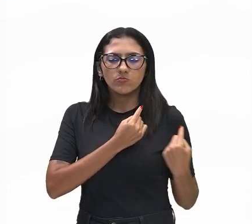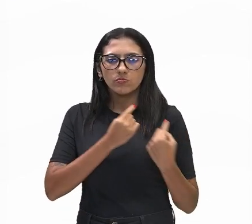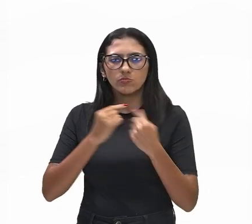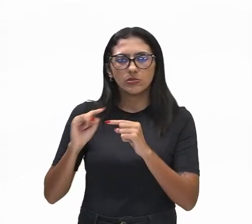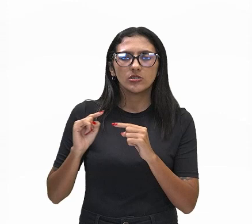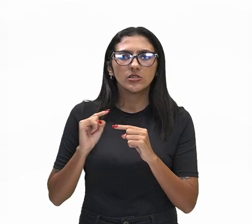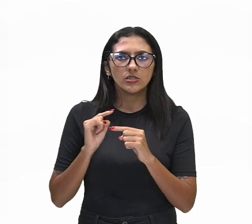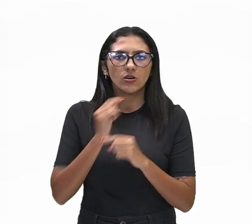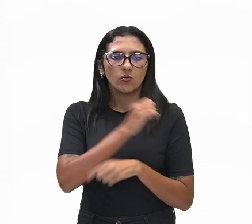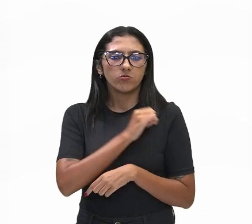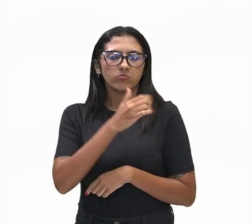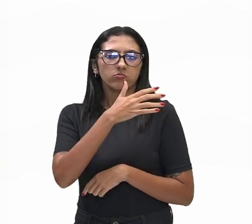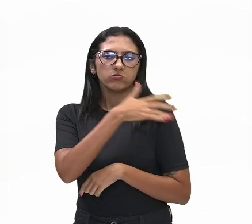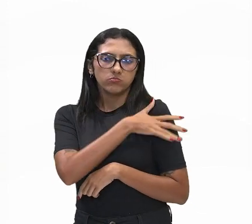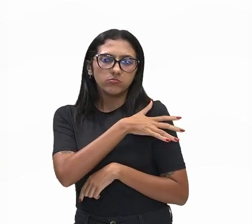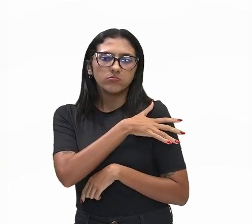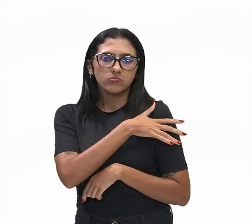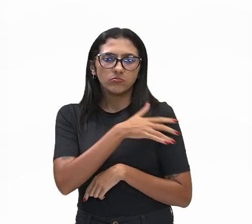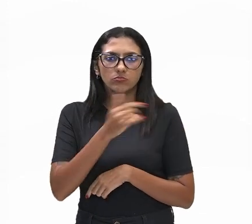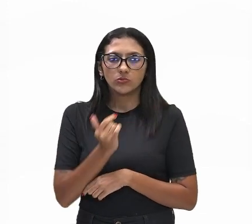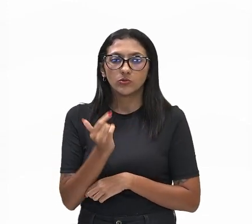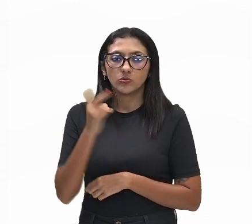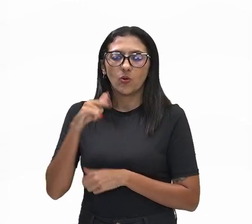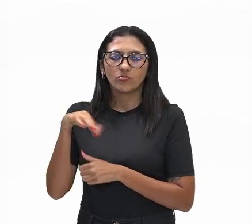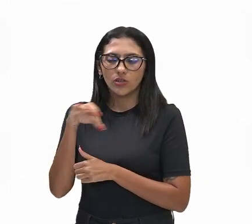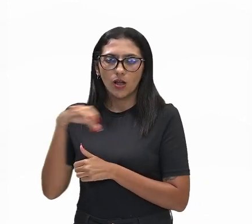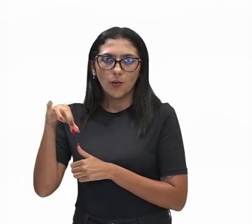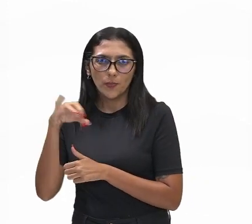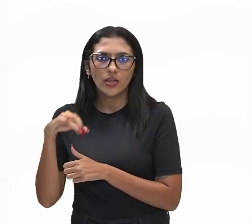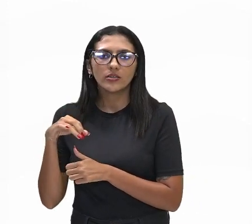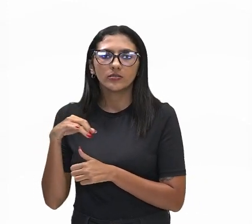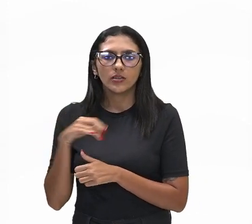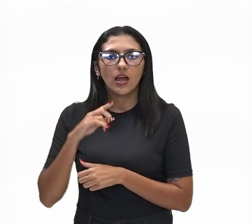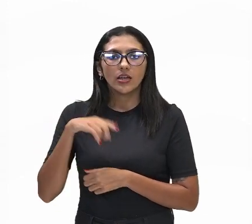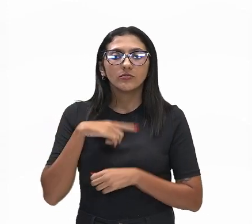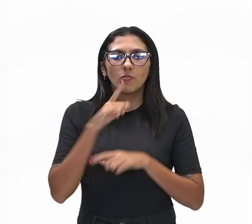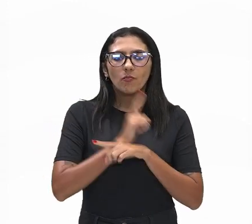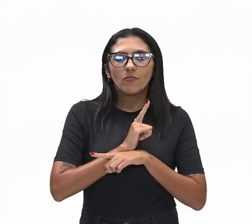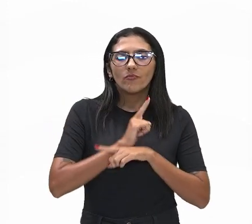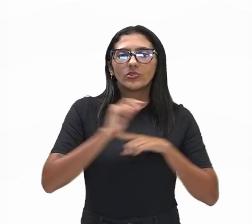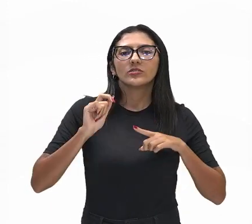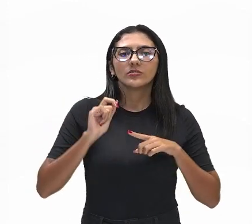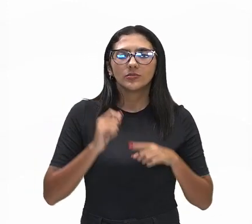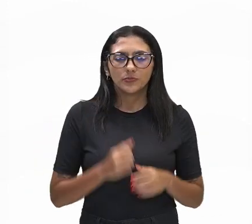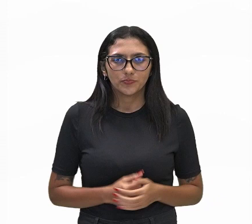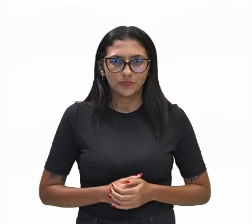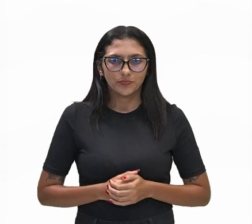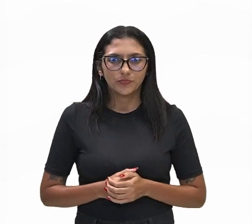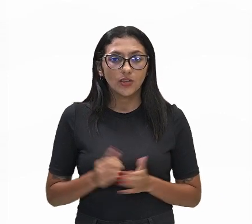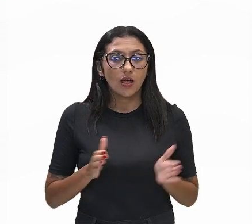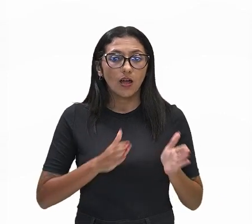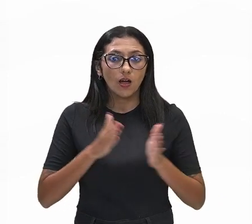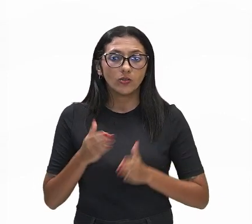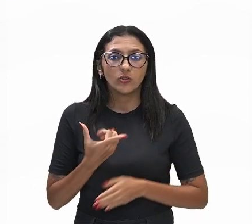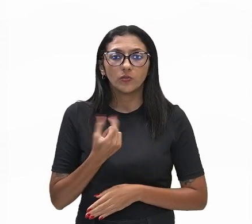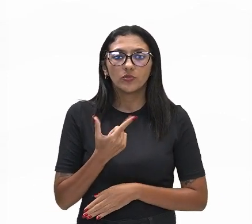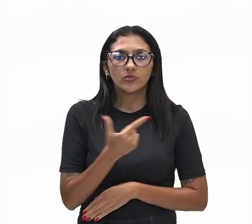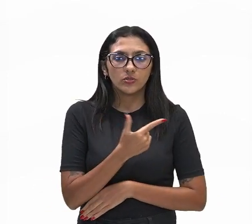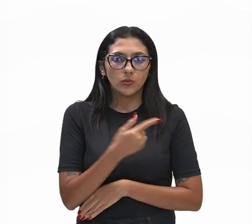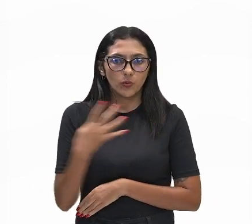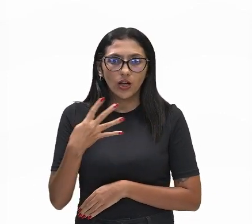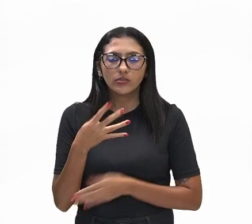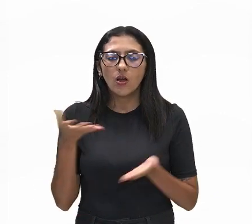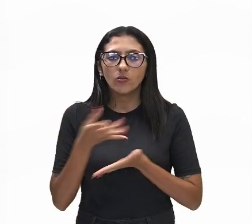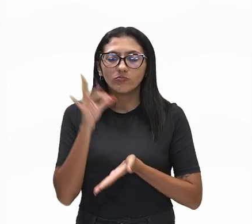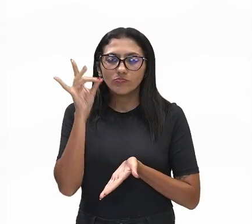forças armênias e acabou tendo aí a vitória de Baku. E já em 2024, né, vai ser um território